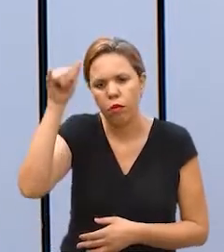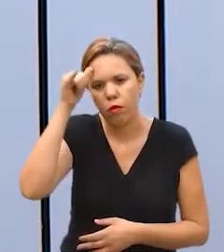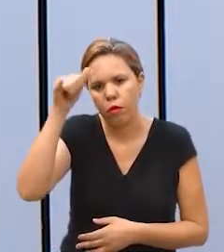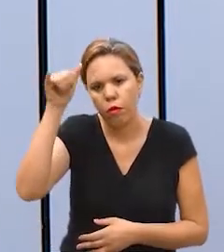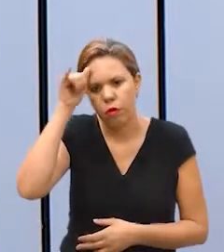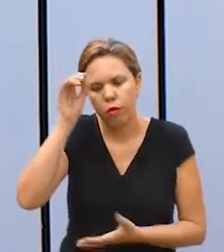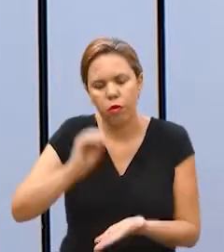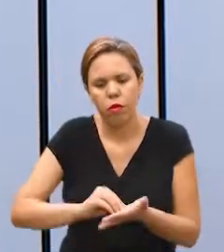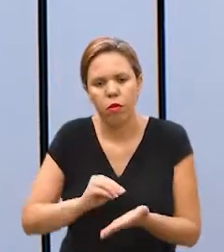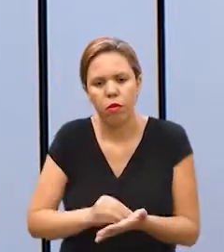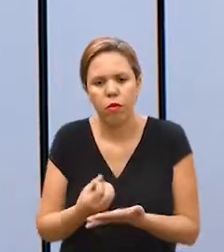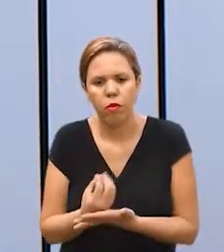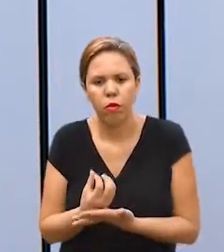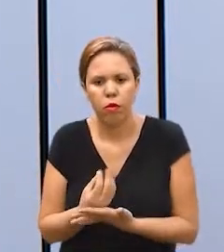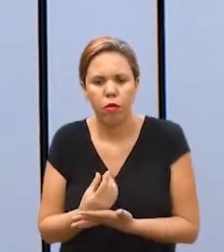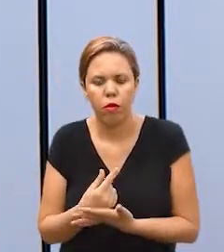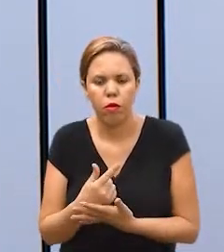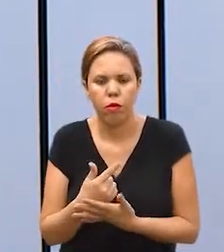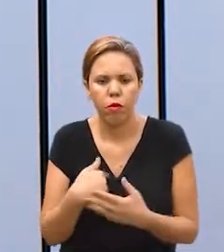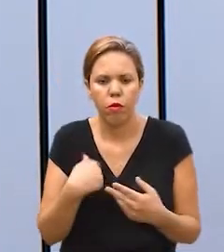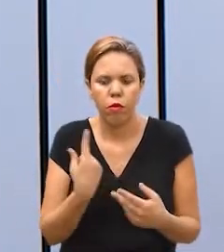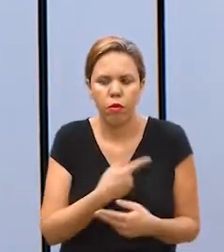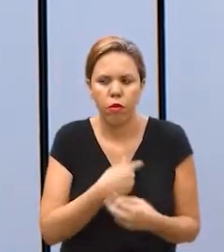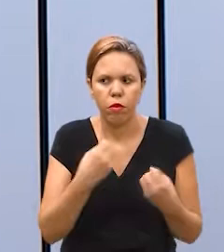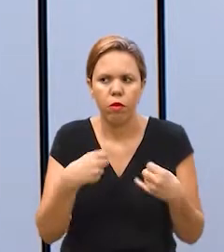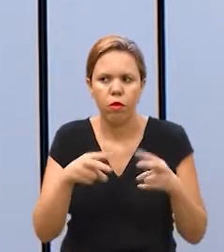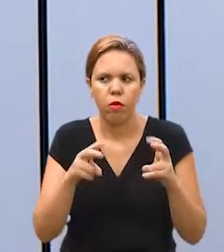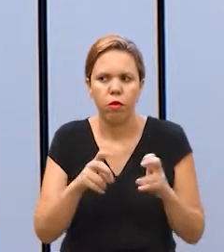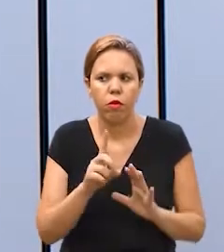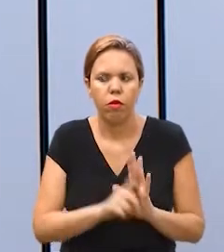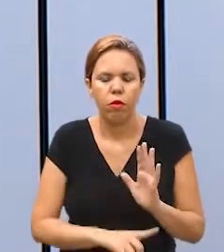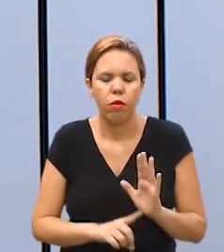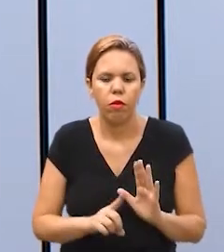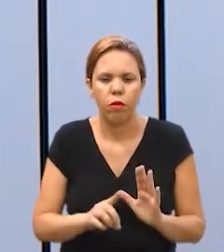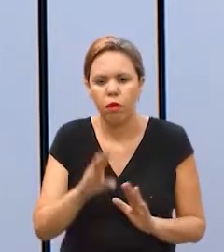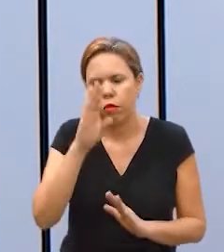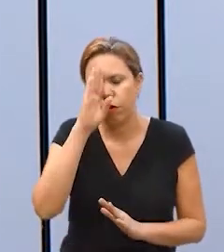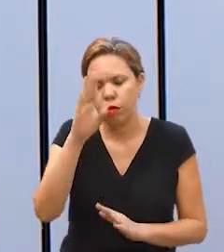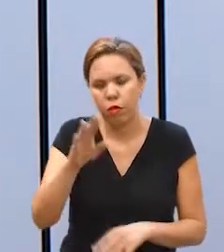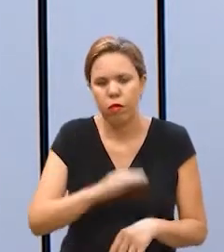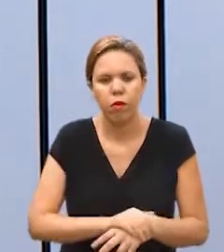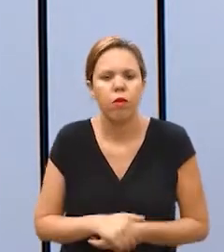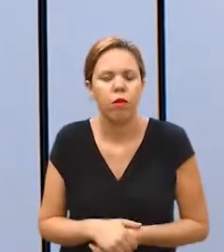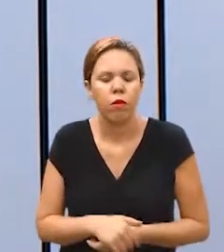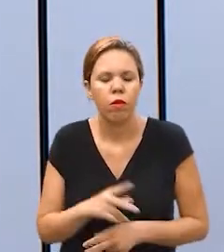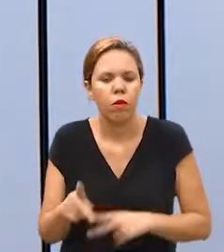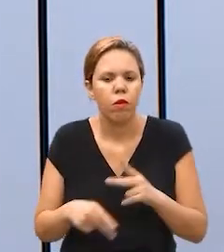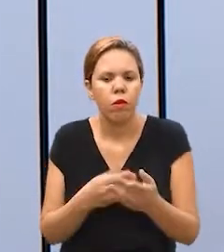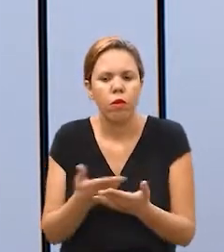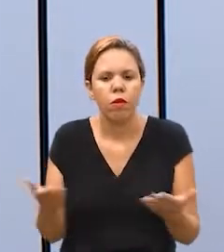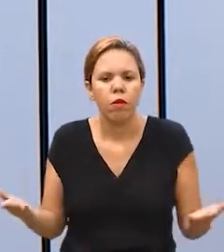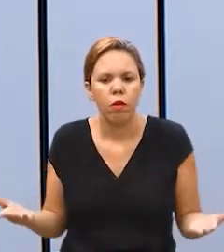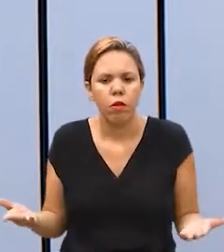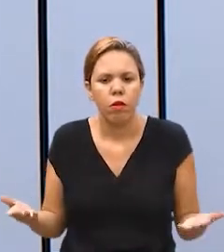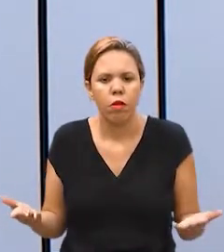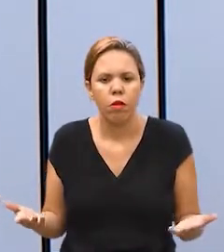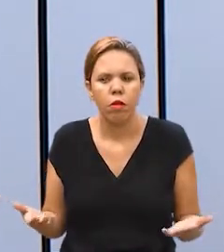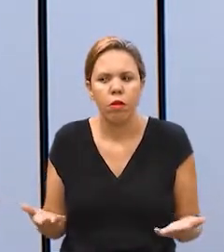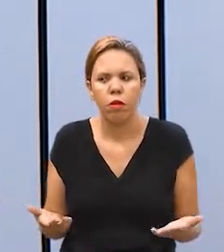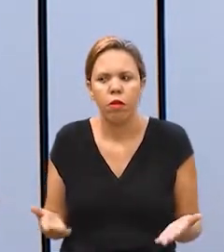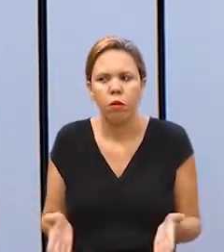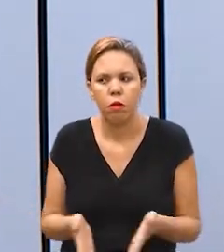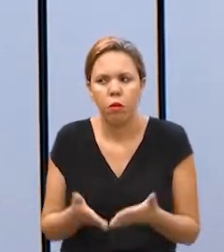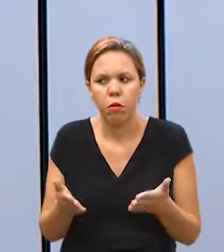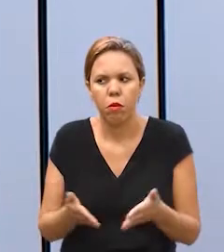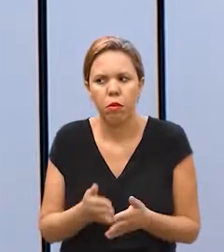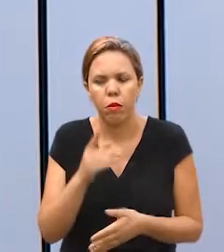gente está falando da reparação de um direito. E, claro, isso atinge principalmente as pessoas de maior vulnerabilidade, pessoas